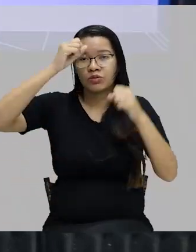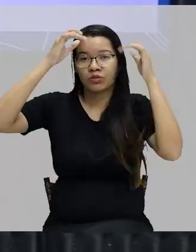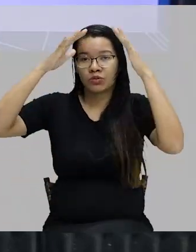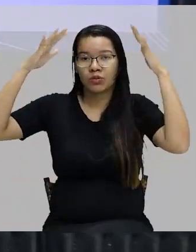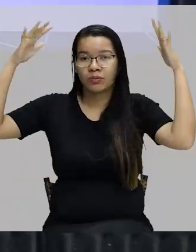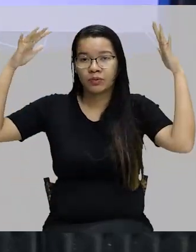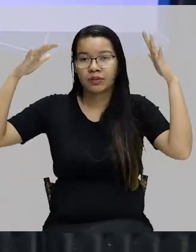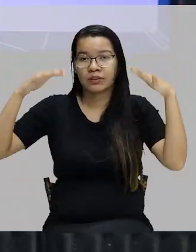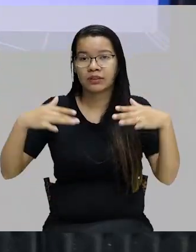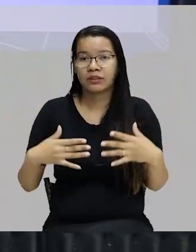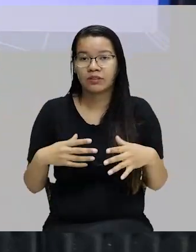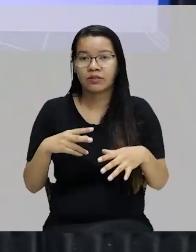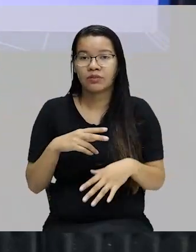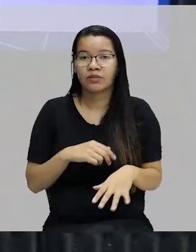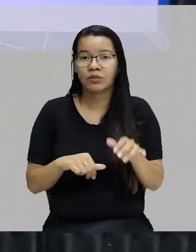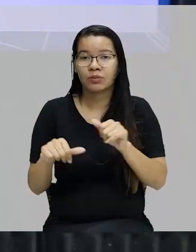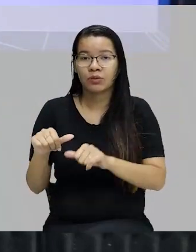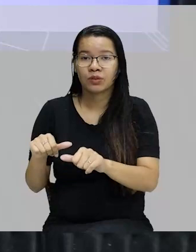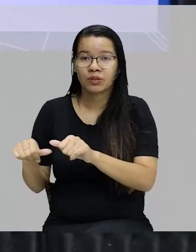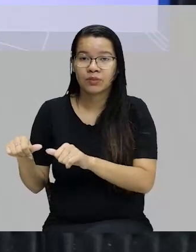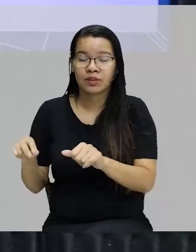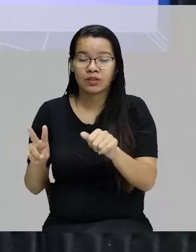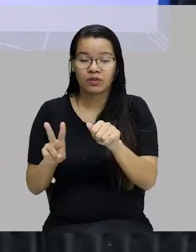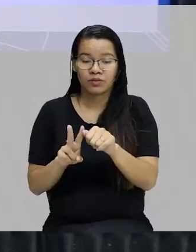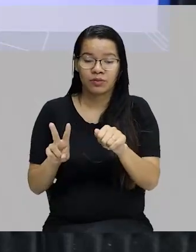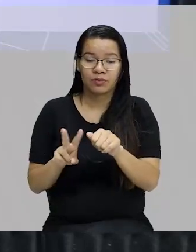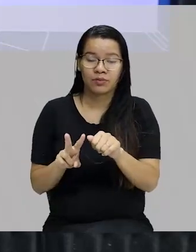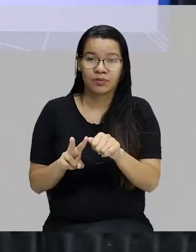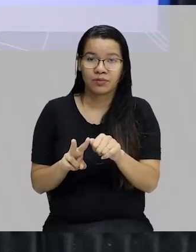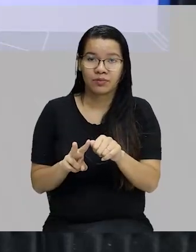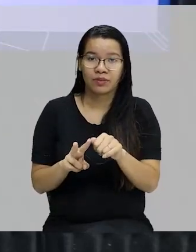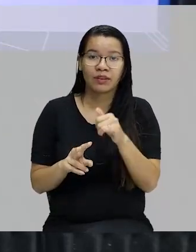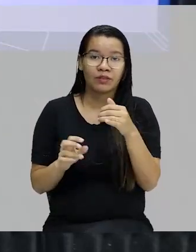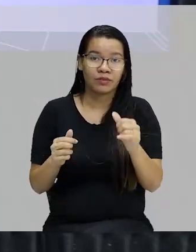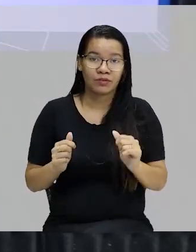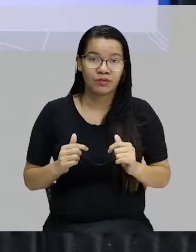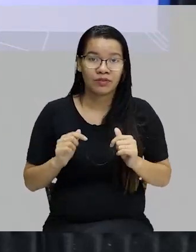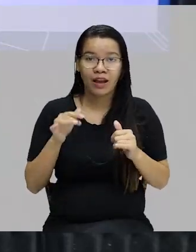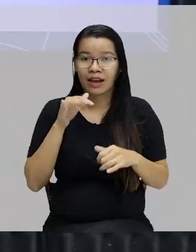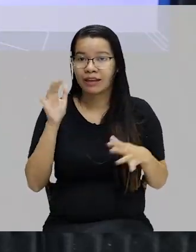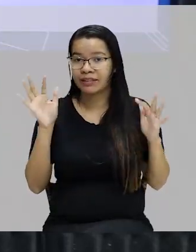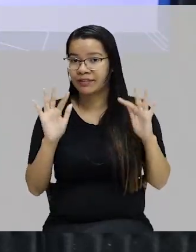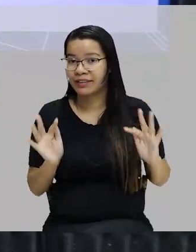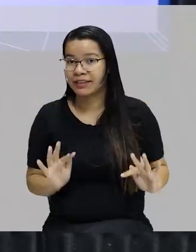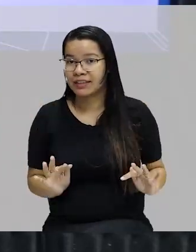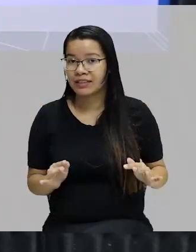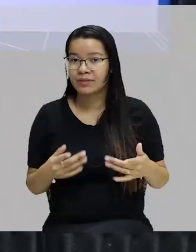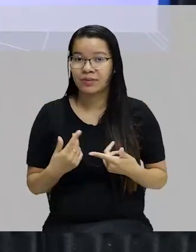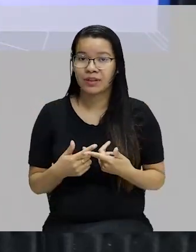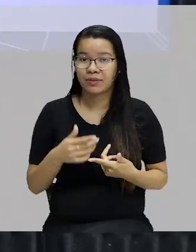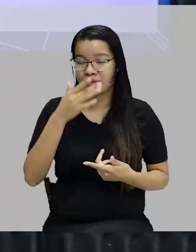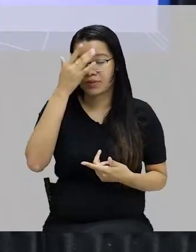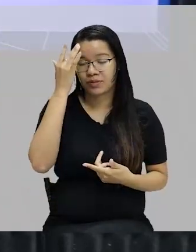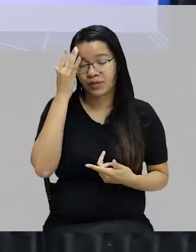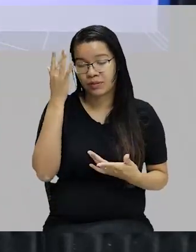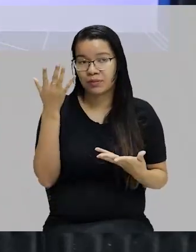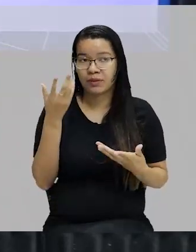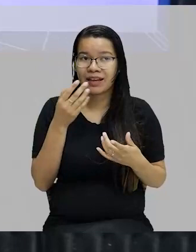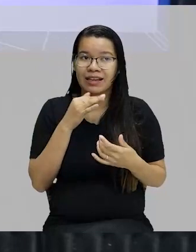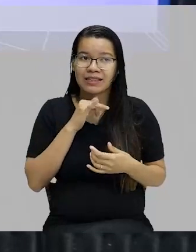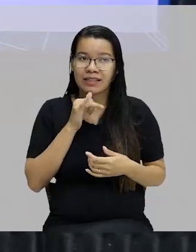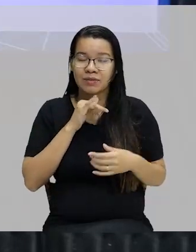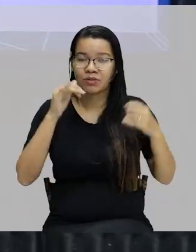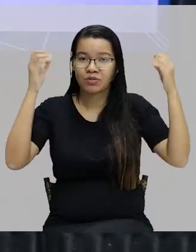foi modificada pelo advérbio felizmente, porque é uma coisa positiva. Provavelmente choveu e a pessoa felizmente estava